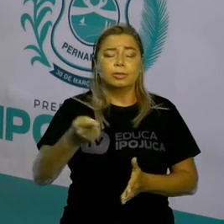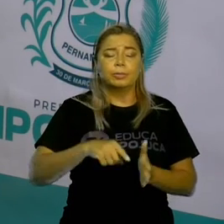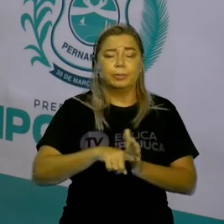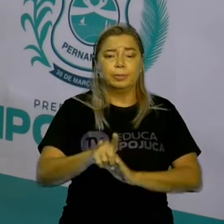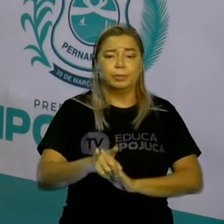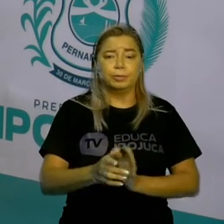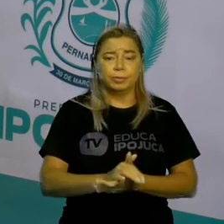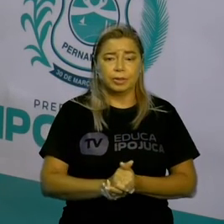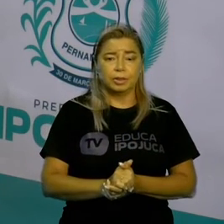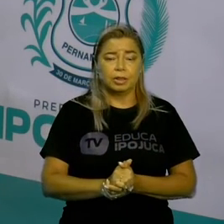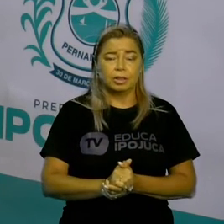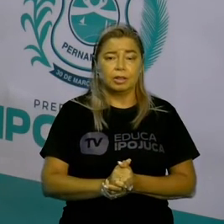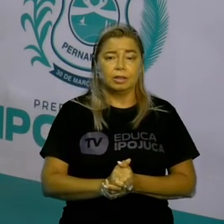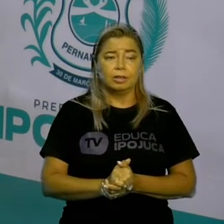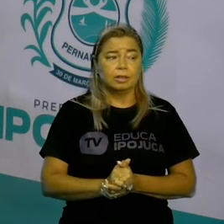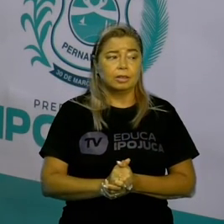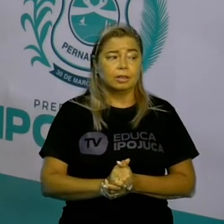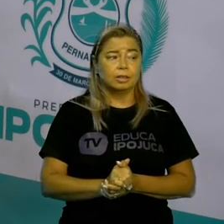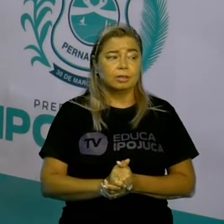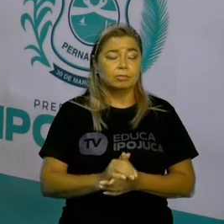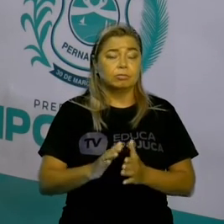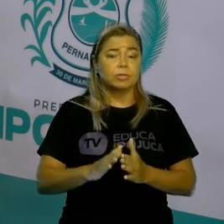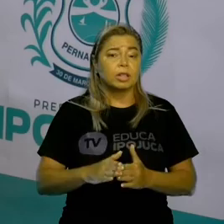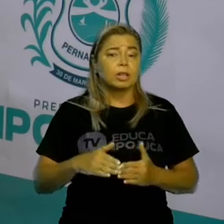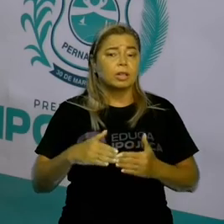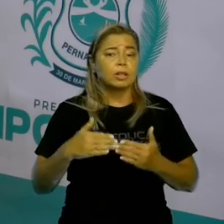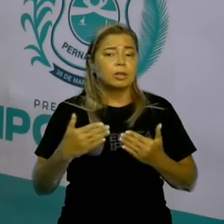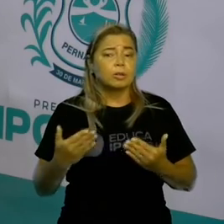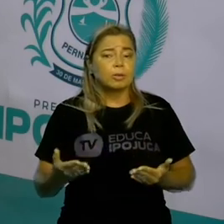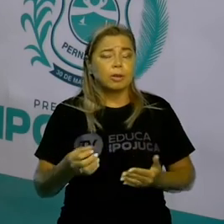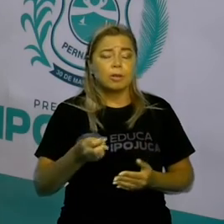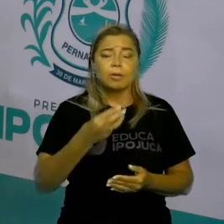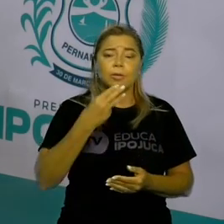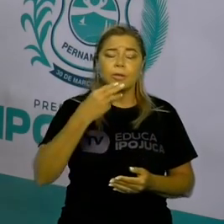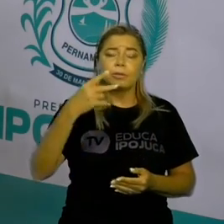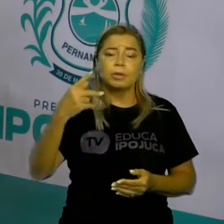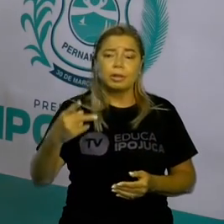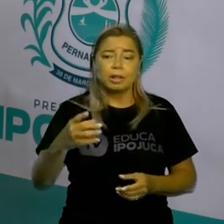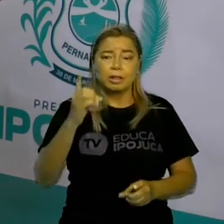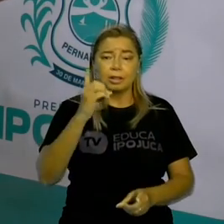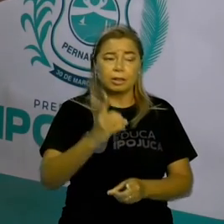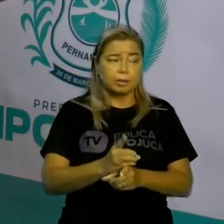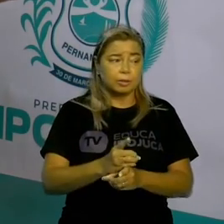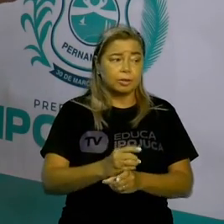encontrar um triângulo dentre as figuras ao lado?